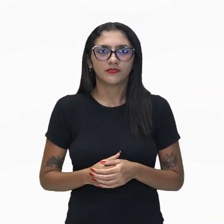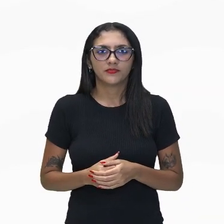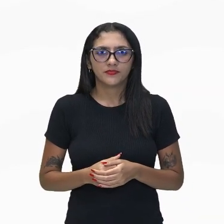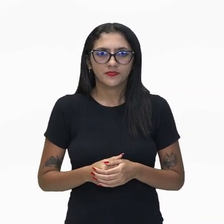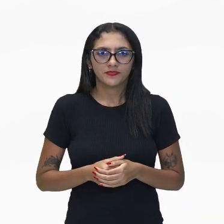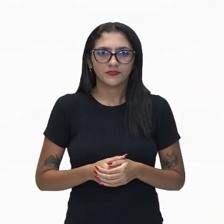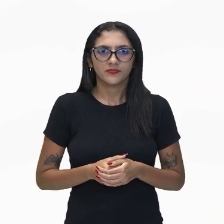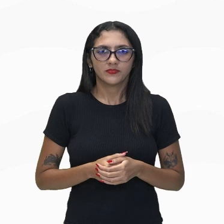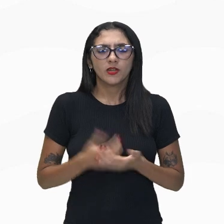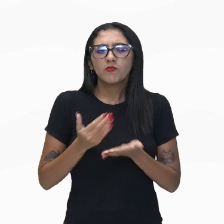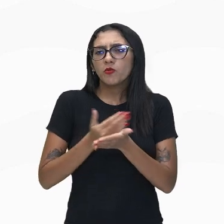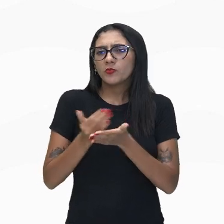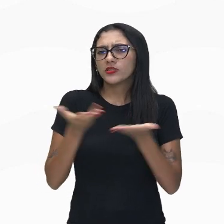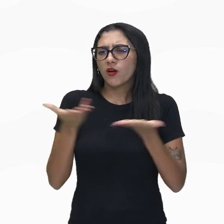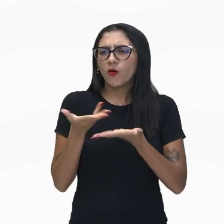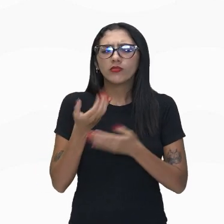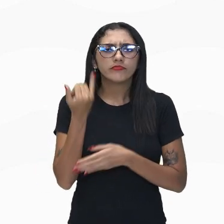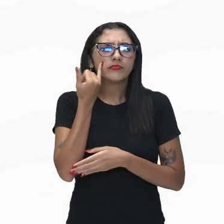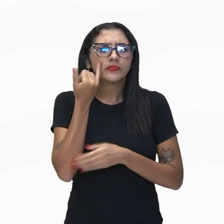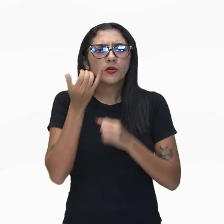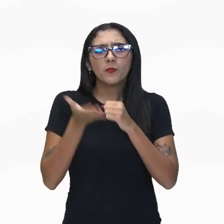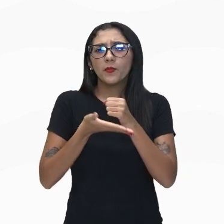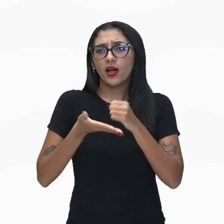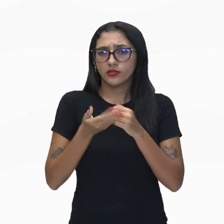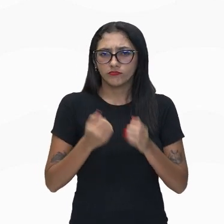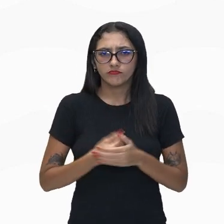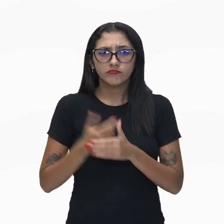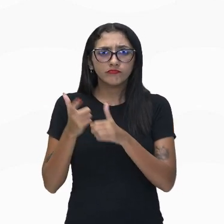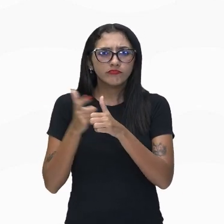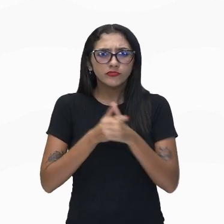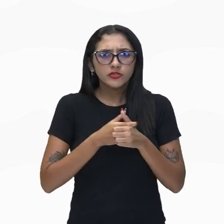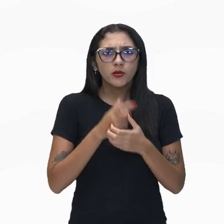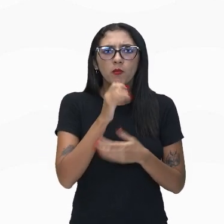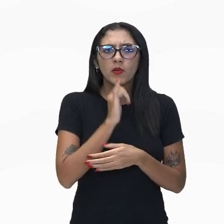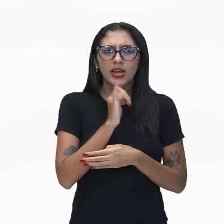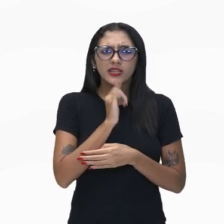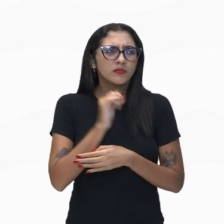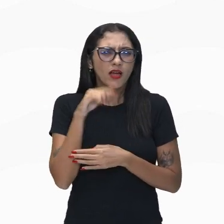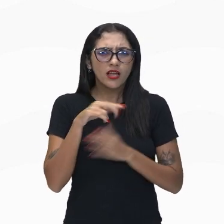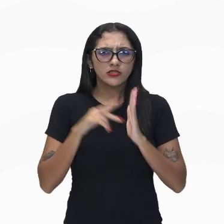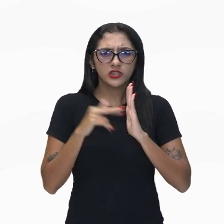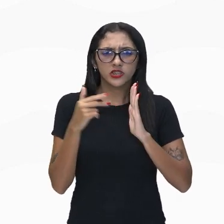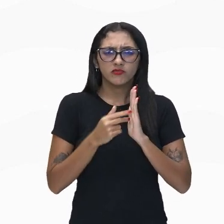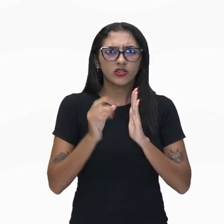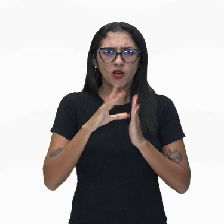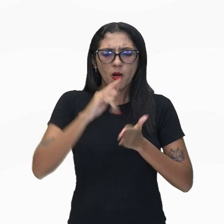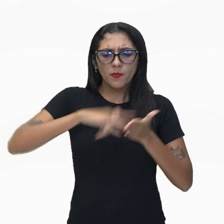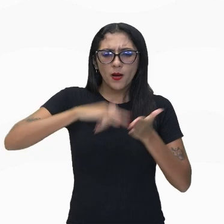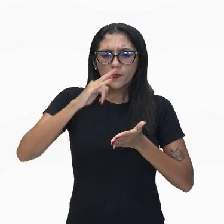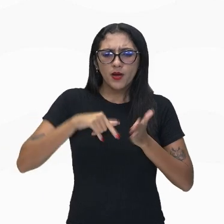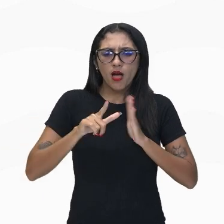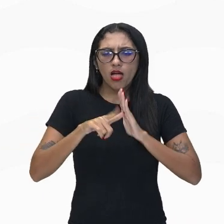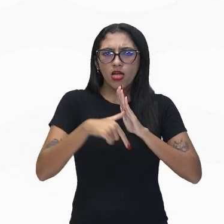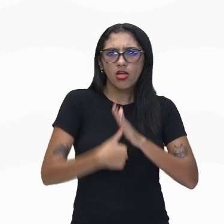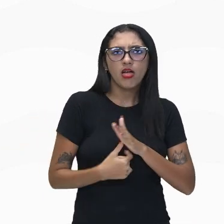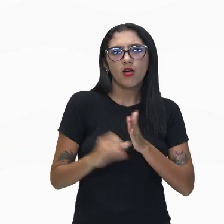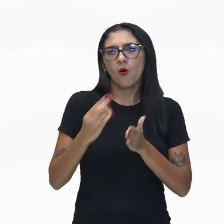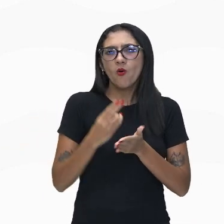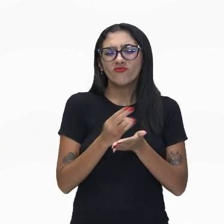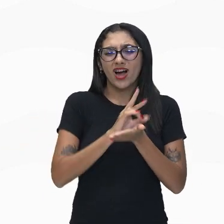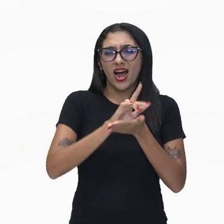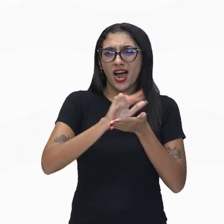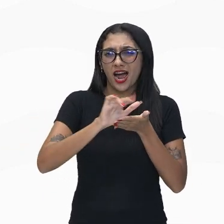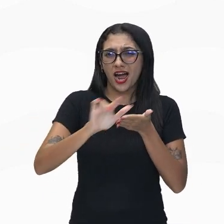pelo básico. Endividamento não é igual a ter contas atrasadas ou acumuladas.